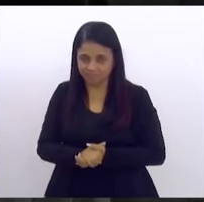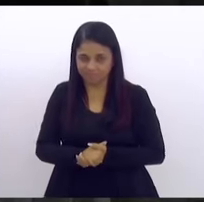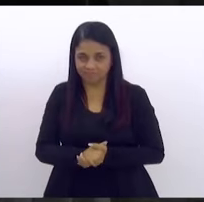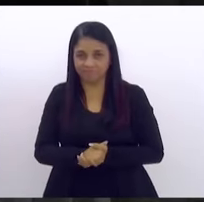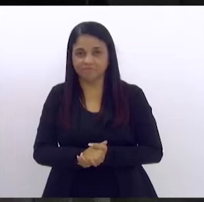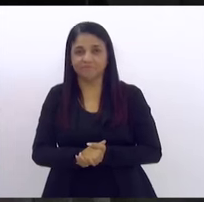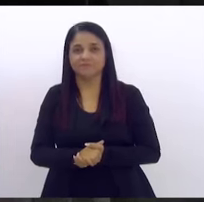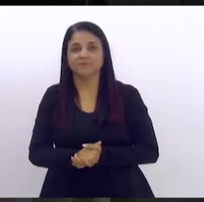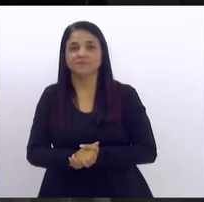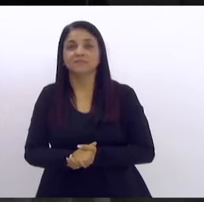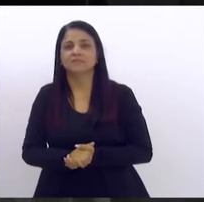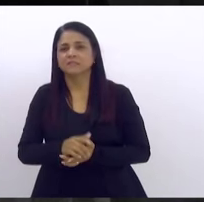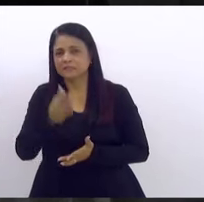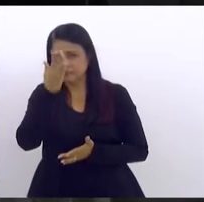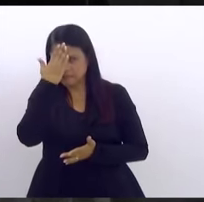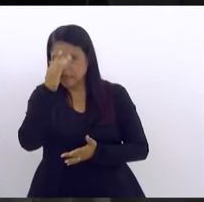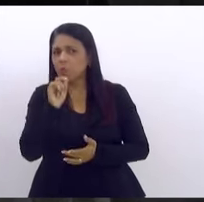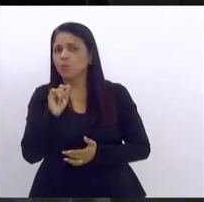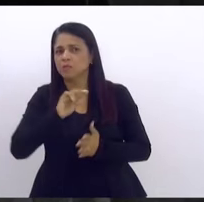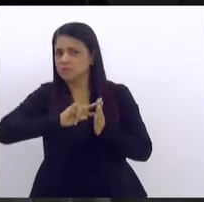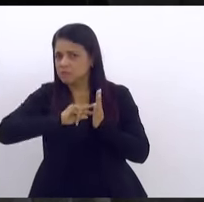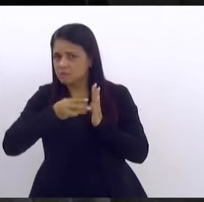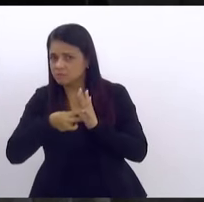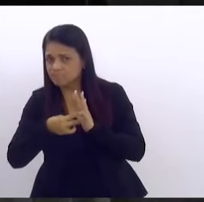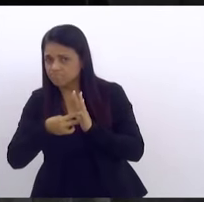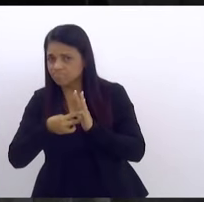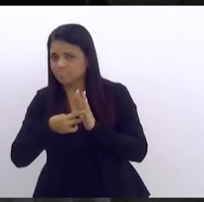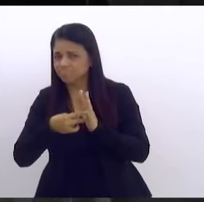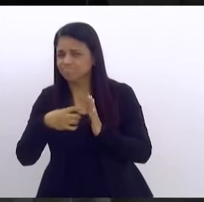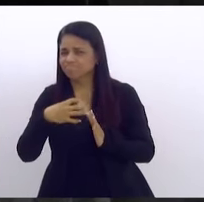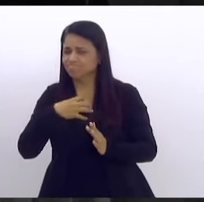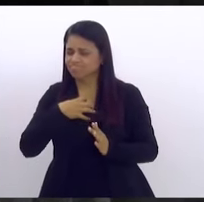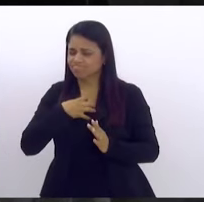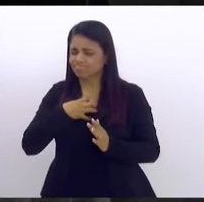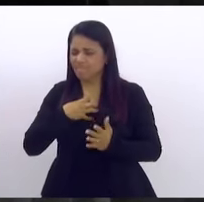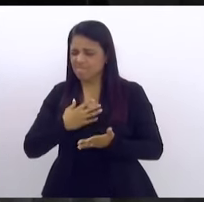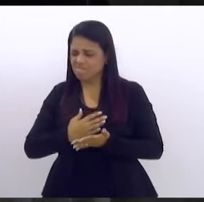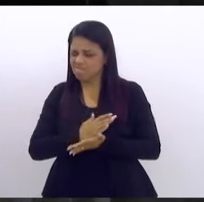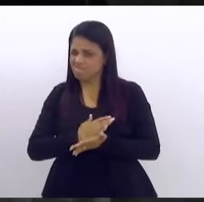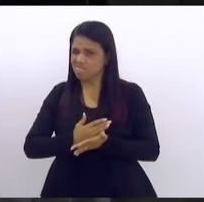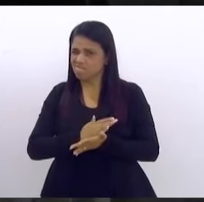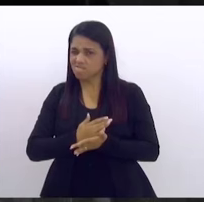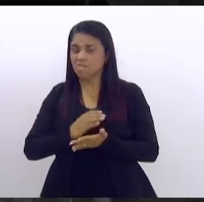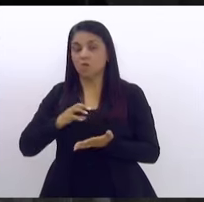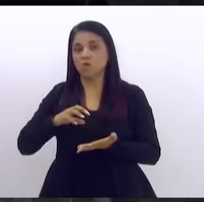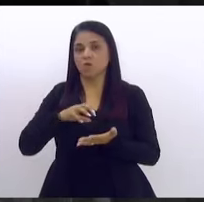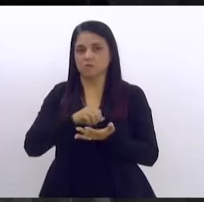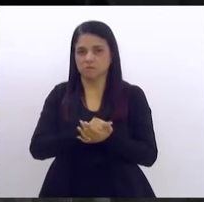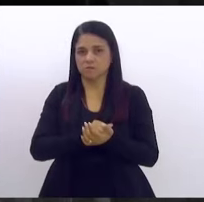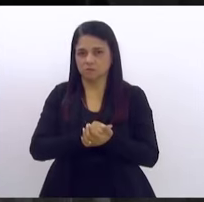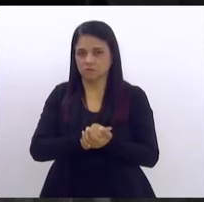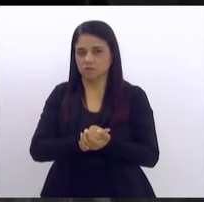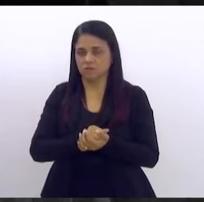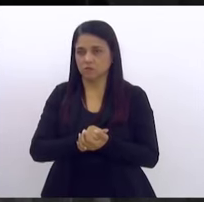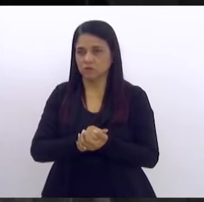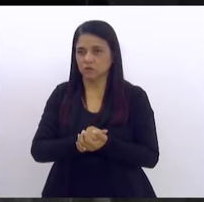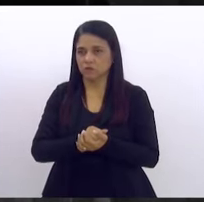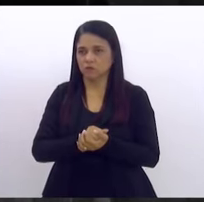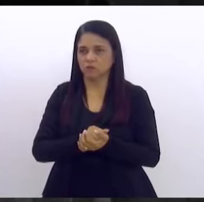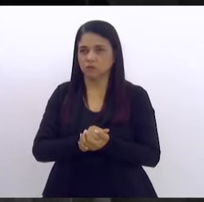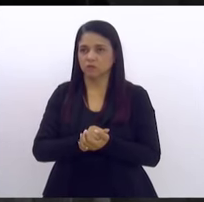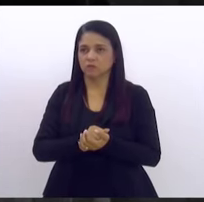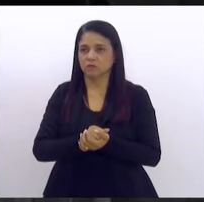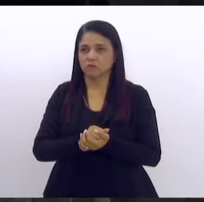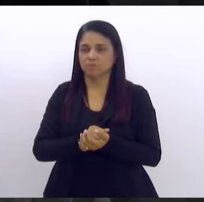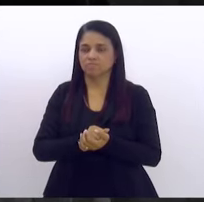do tamanho disso, isso sempre me deixou desconfortável, e eu faço aqui um registro, e eu acho que deve ser um